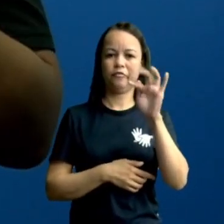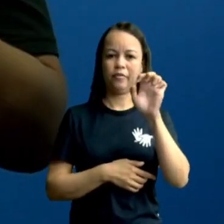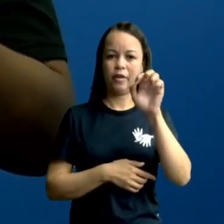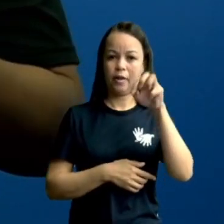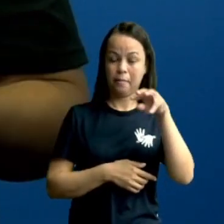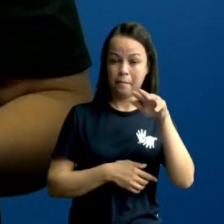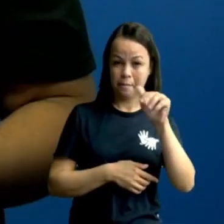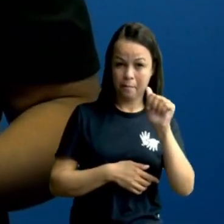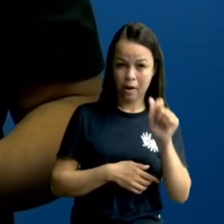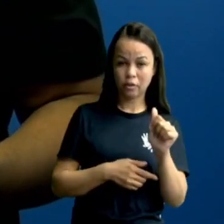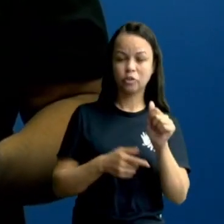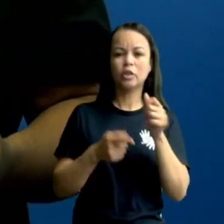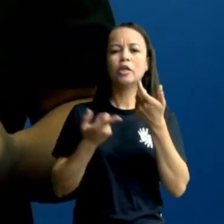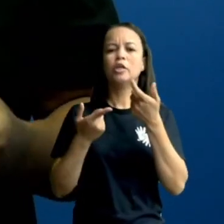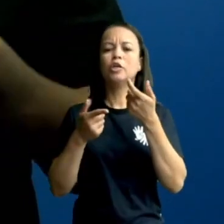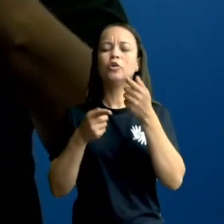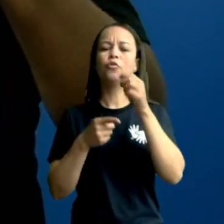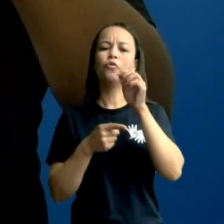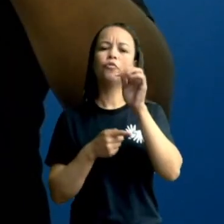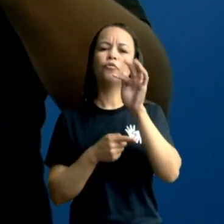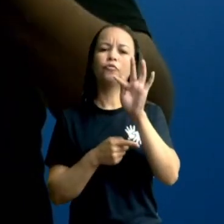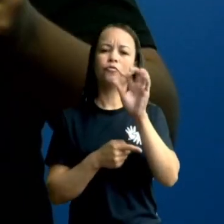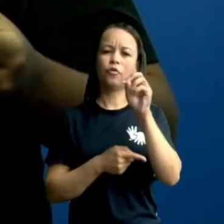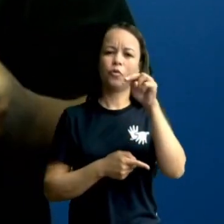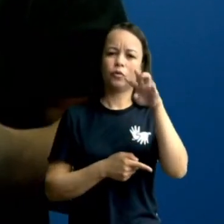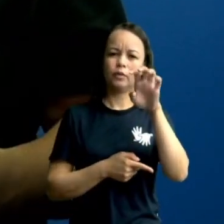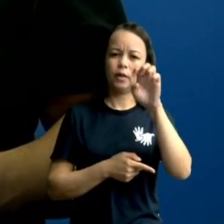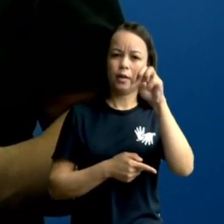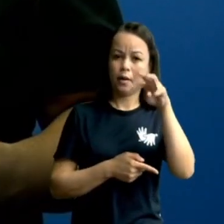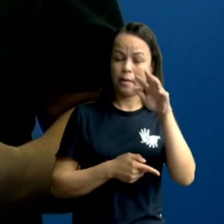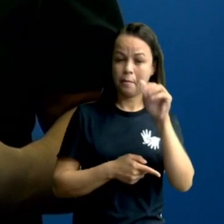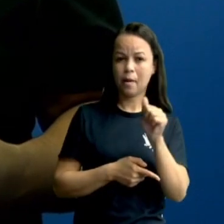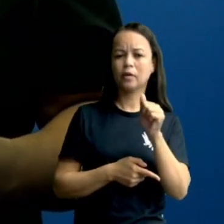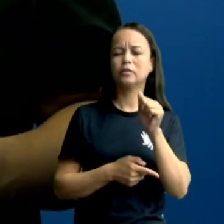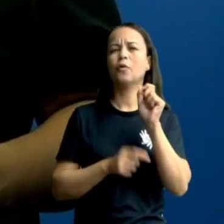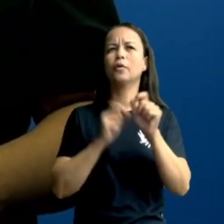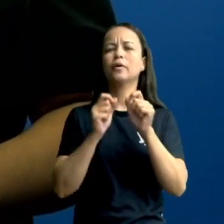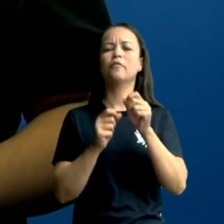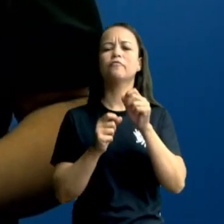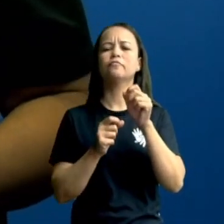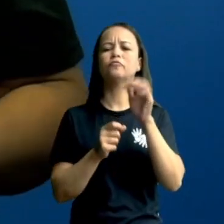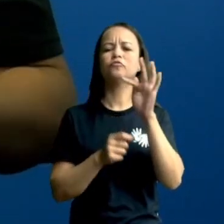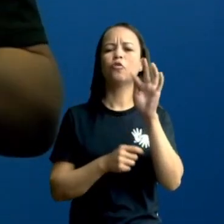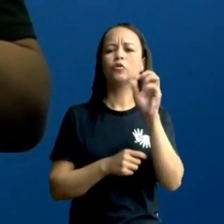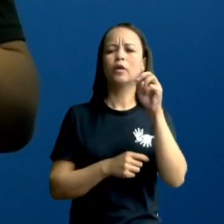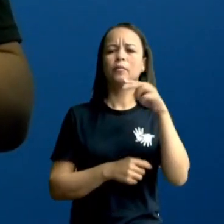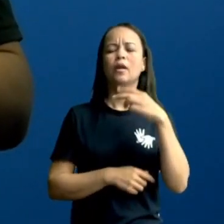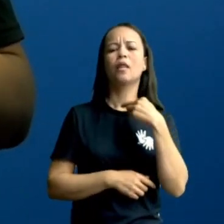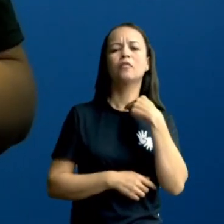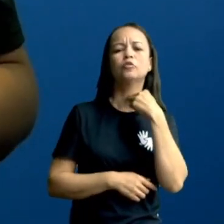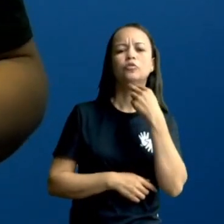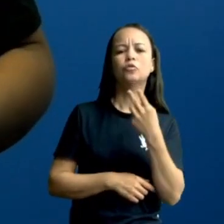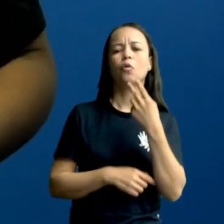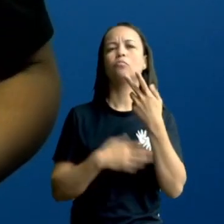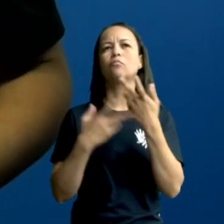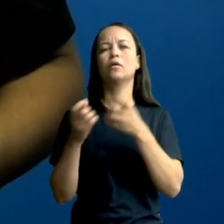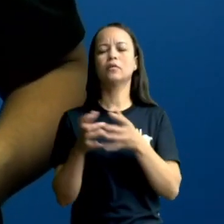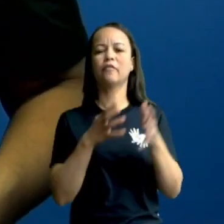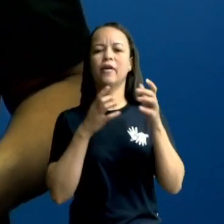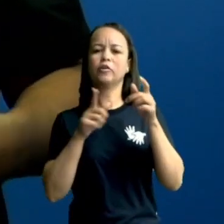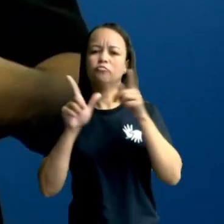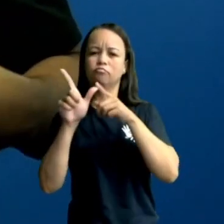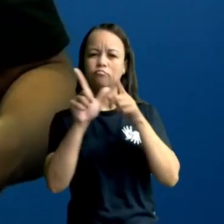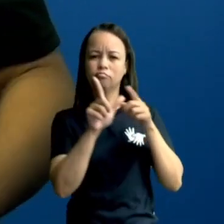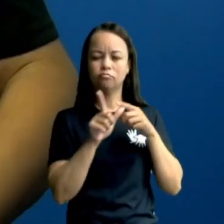fonemas. Fonemas é a tentativa de representar o som através de letras, né? Ou seja,